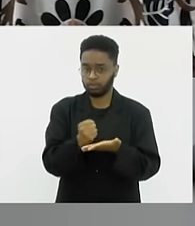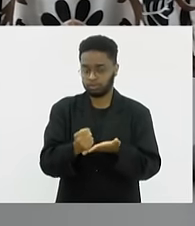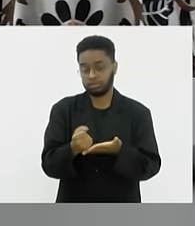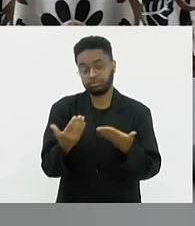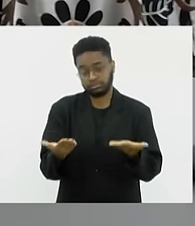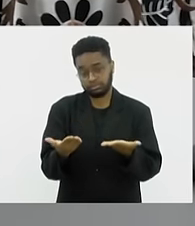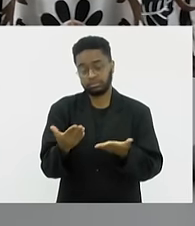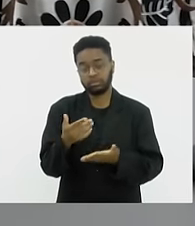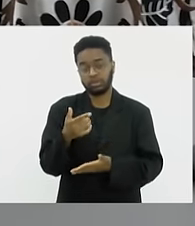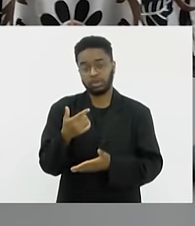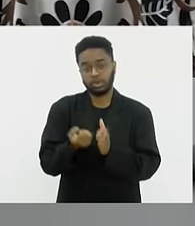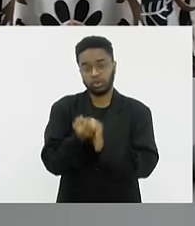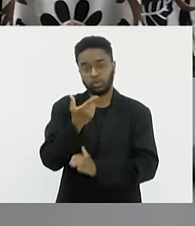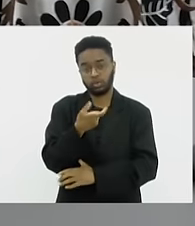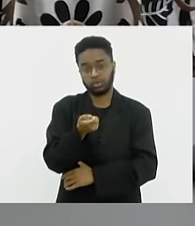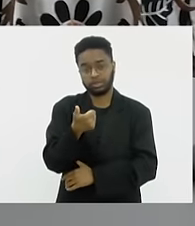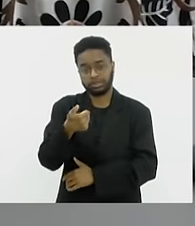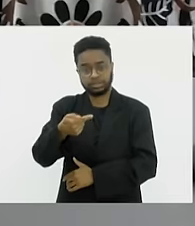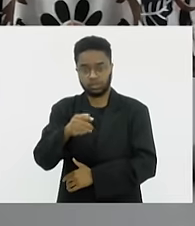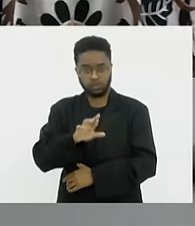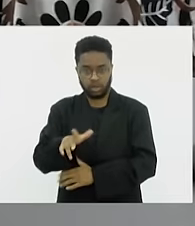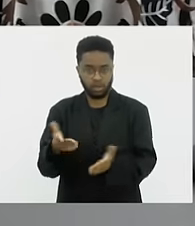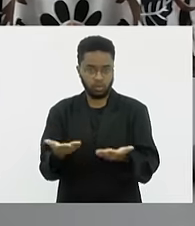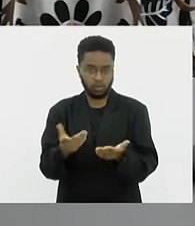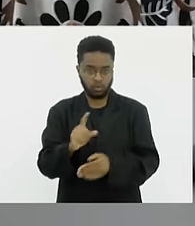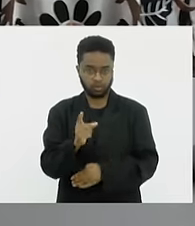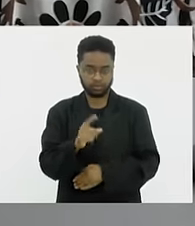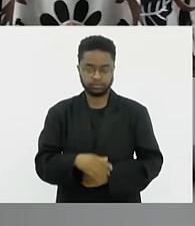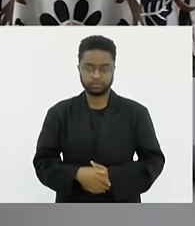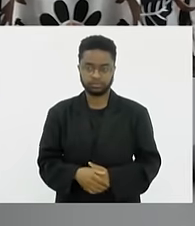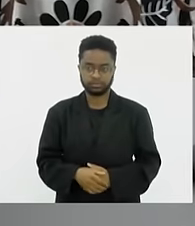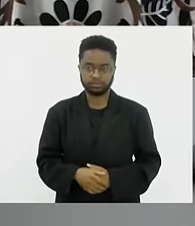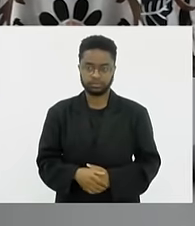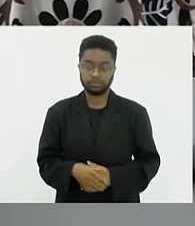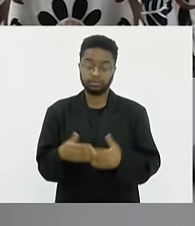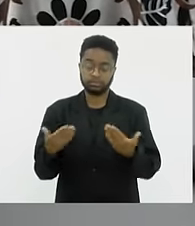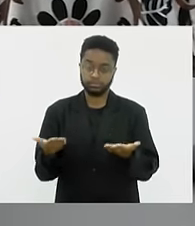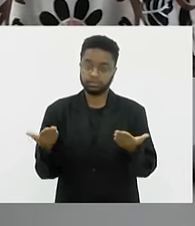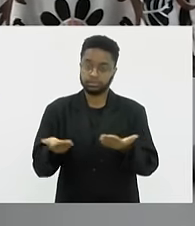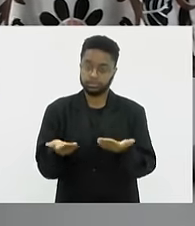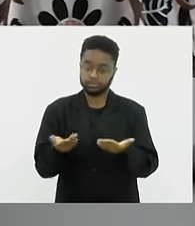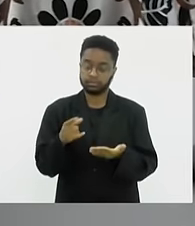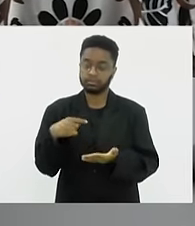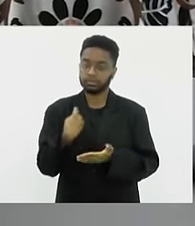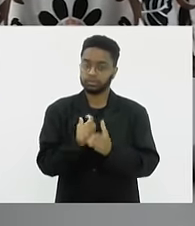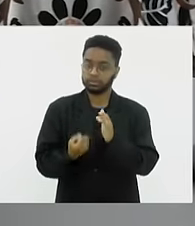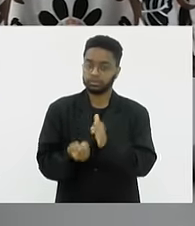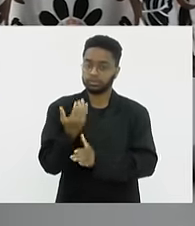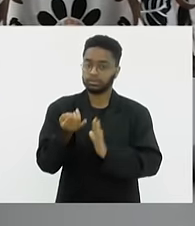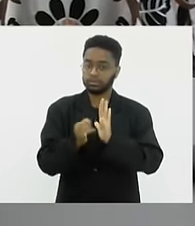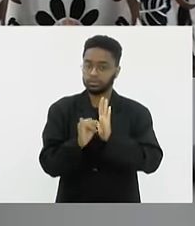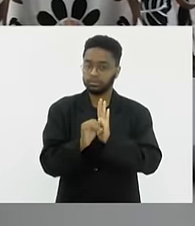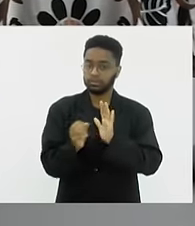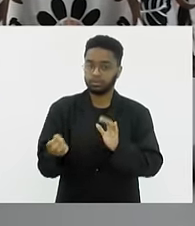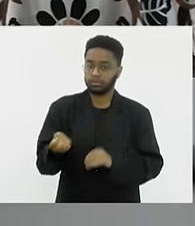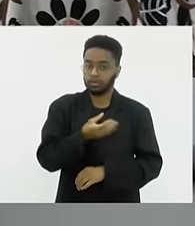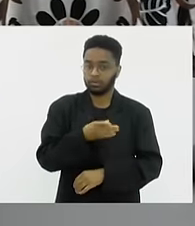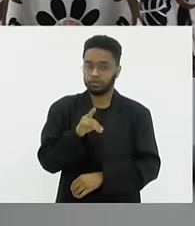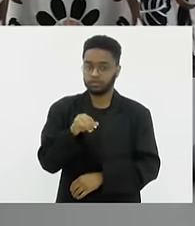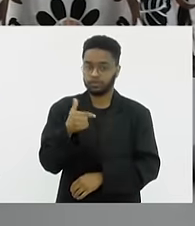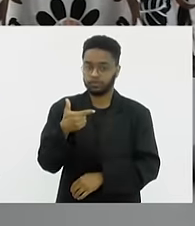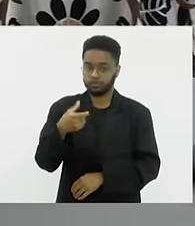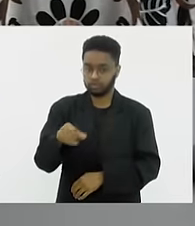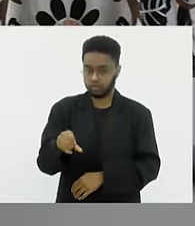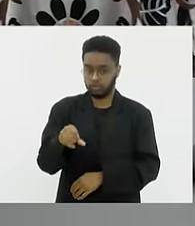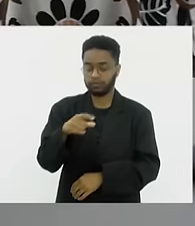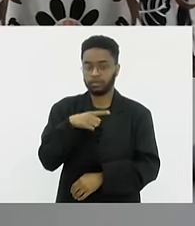de 2017, não são de agora. E agora nós... lançamos outro edital, é dia 29. O